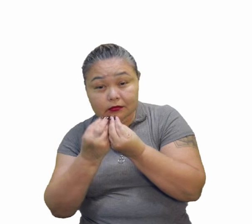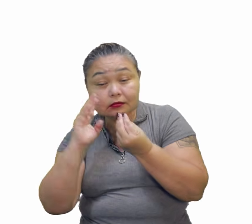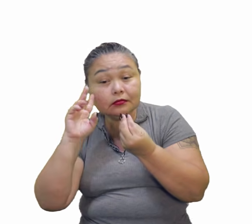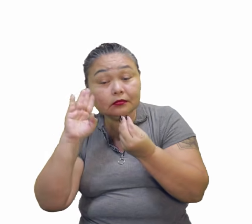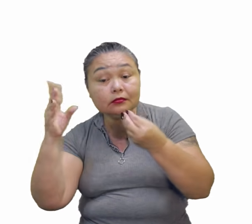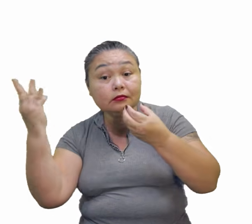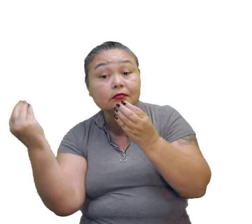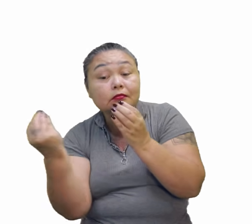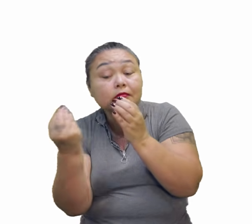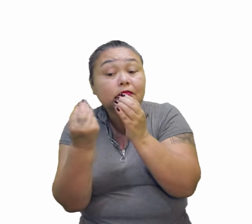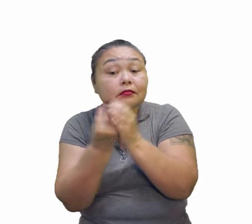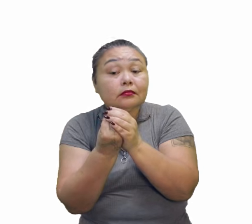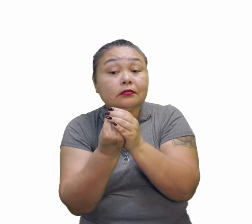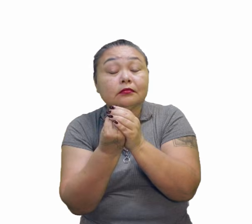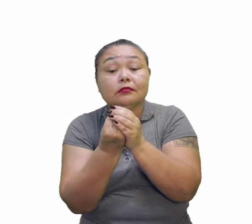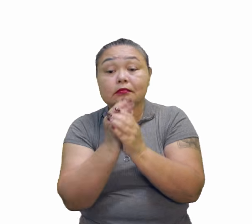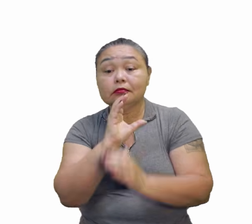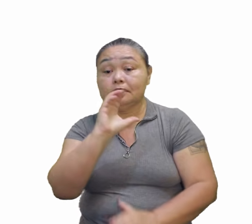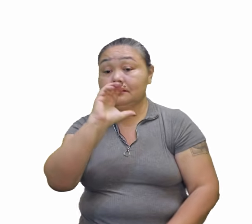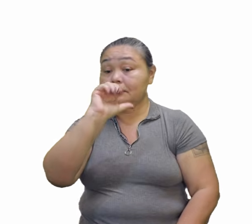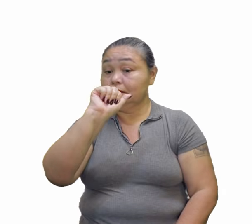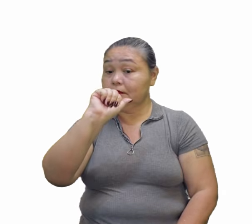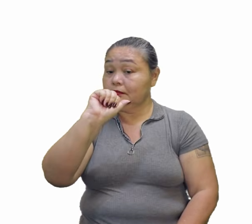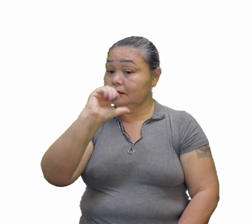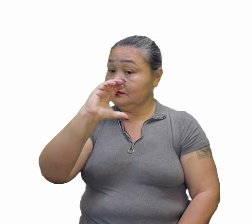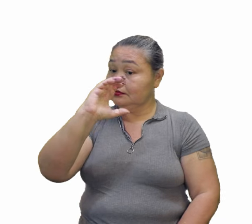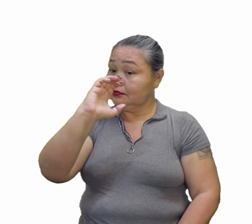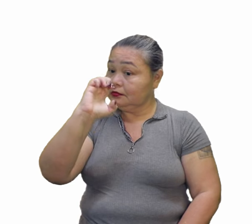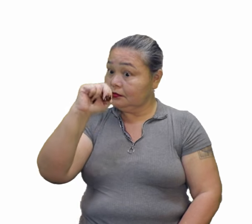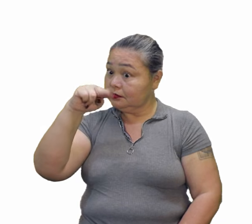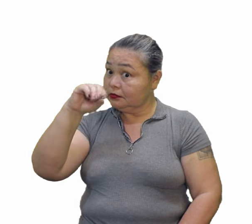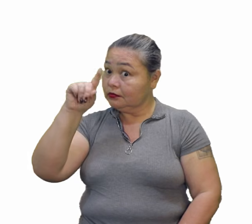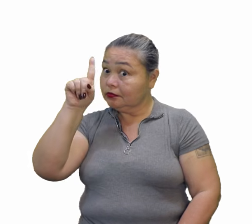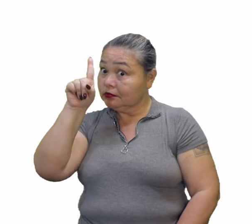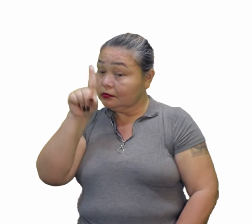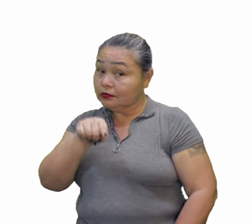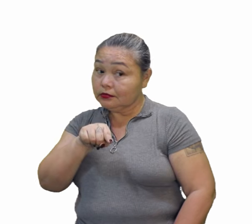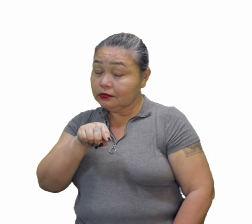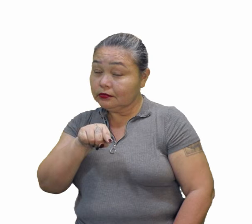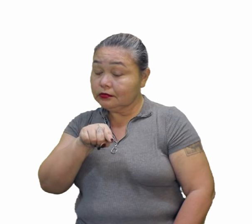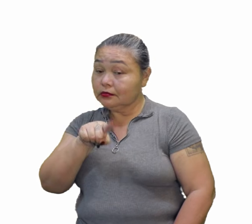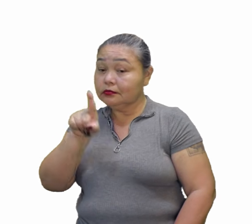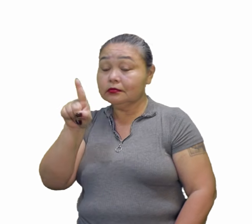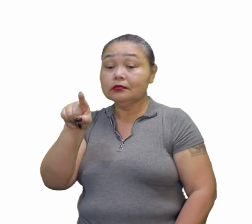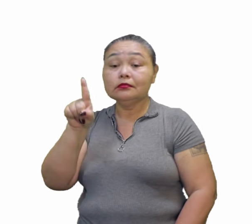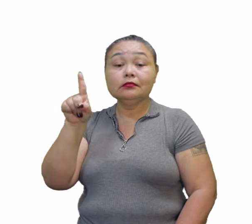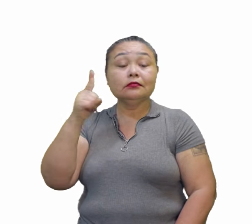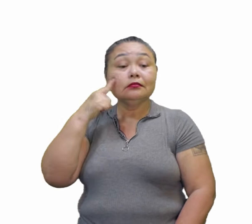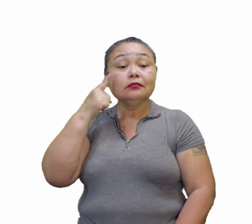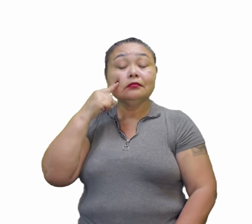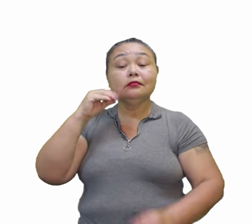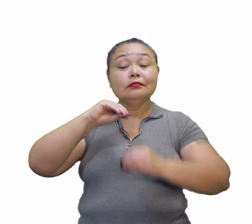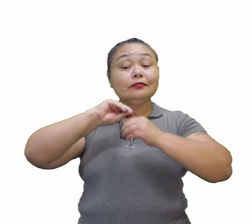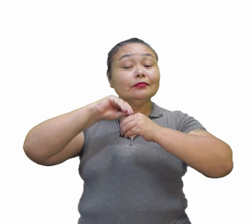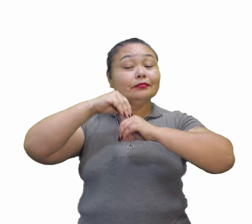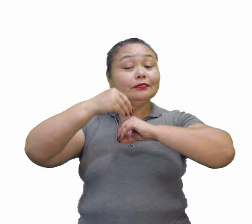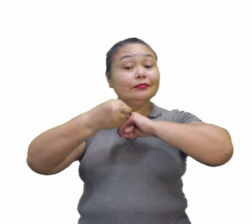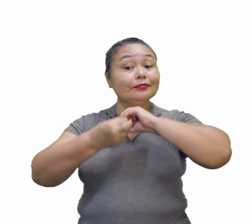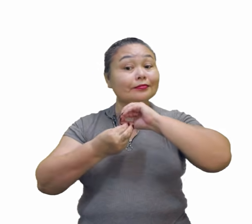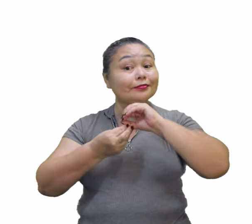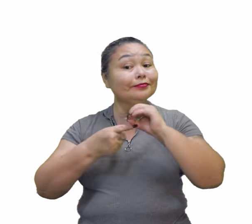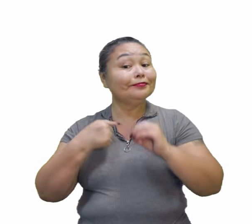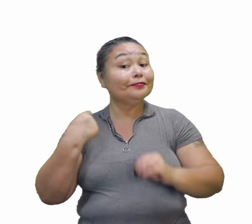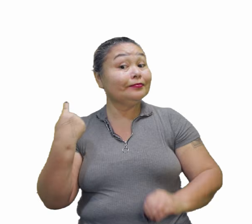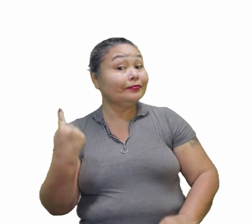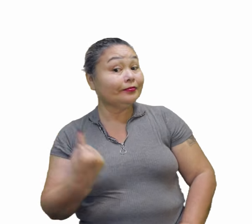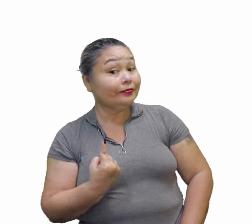aquela que pertence à função alceno é? E aí ele deu fórmulas moleculares pra